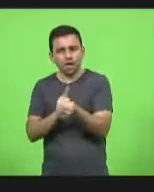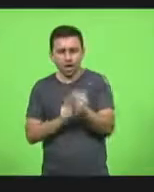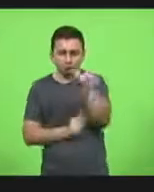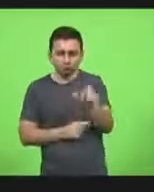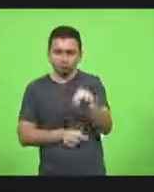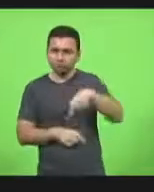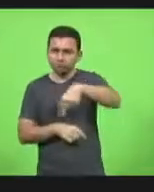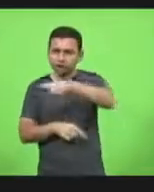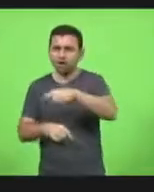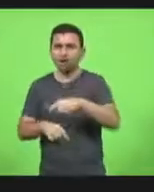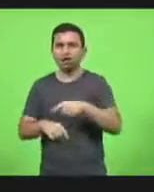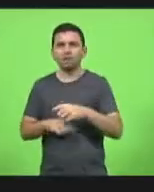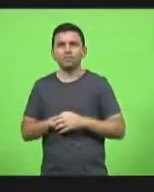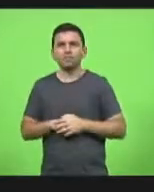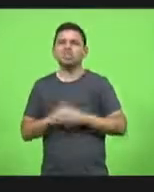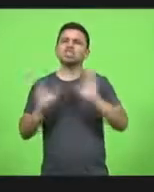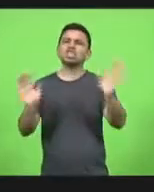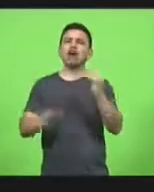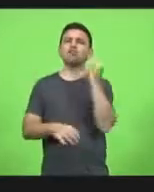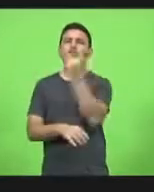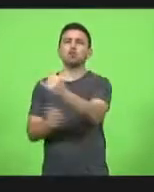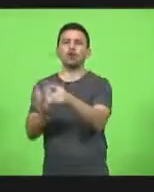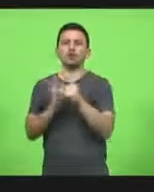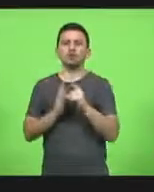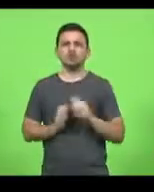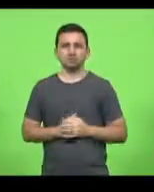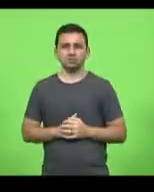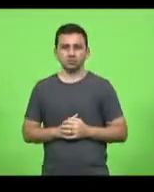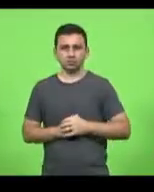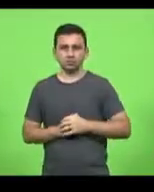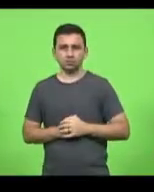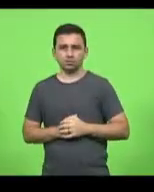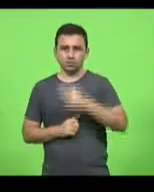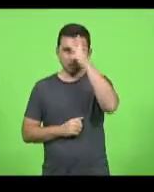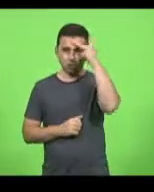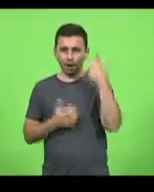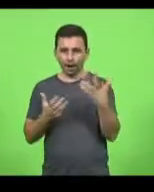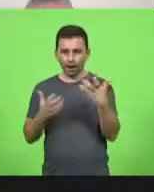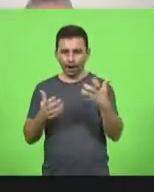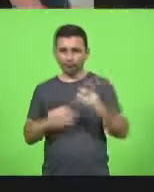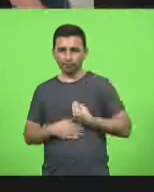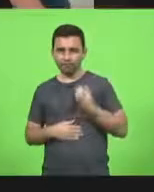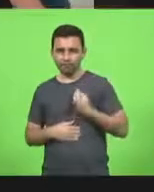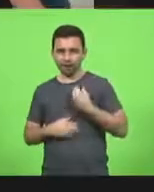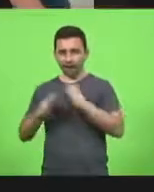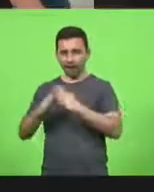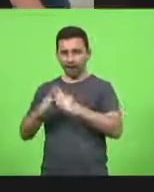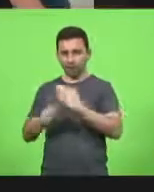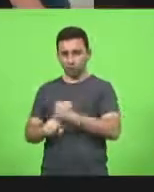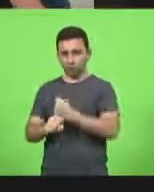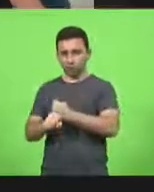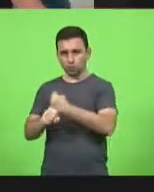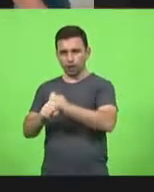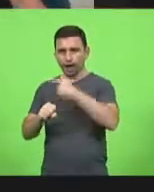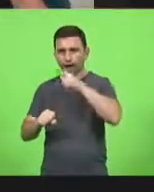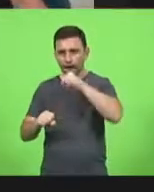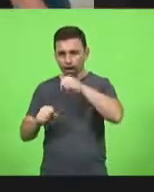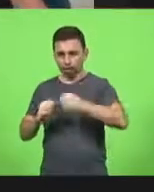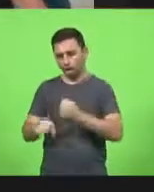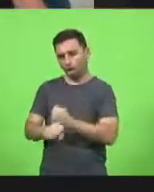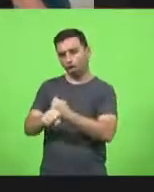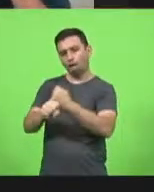ir lá com... Ah, já avisaram antes. Tu acha que alguém mora na beira do mangue porque quer? Tu acha que alguém constrói um barraco em cima do mangue por